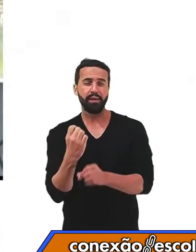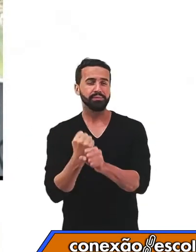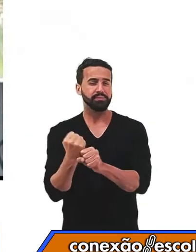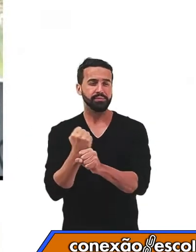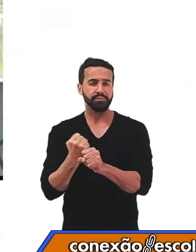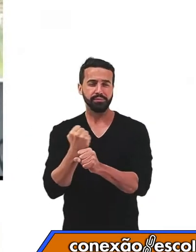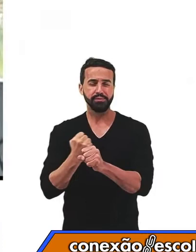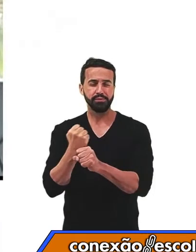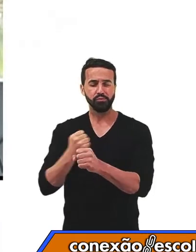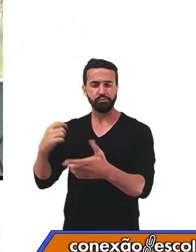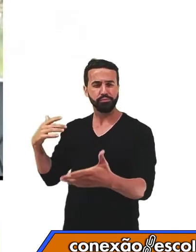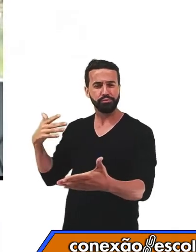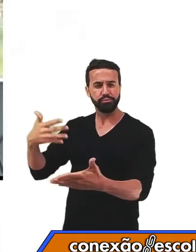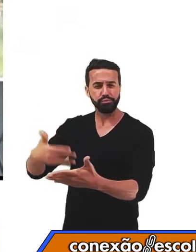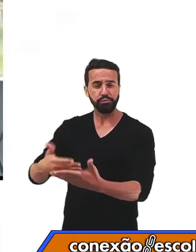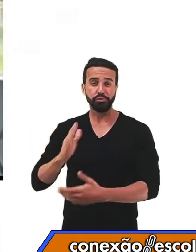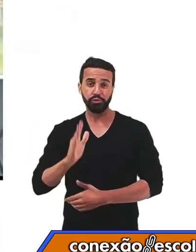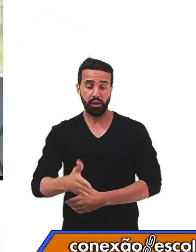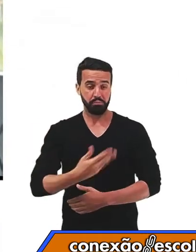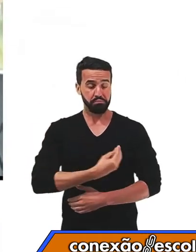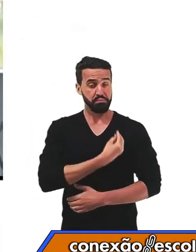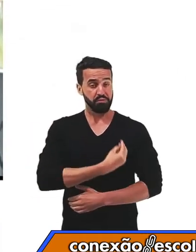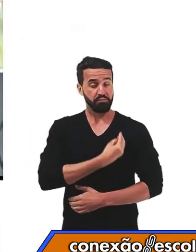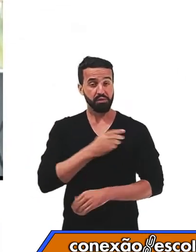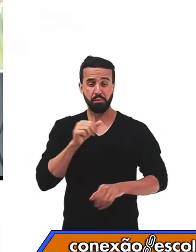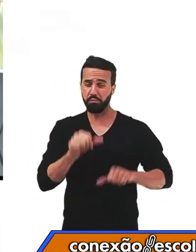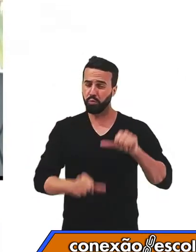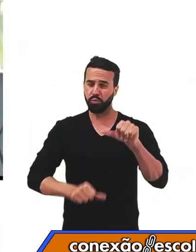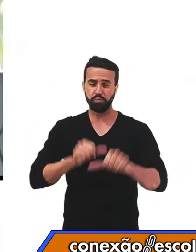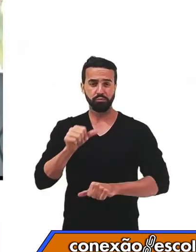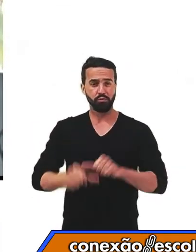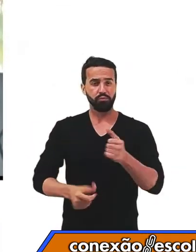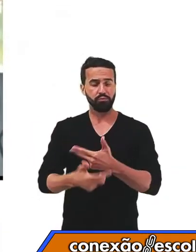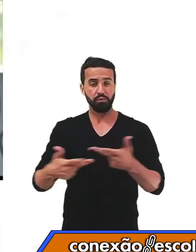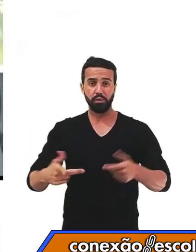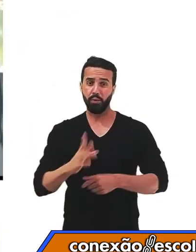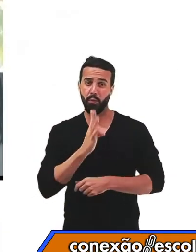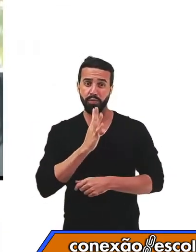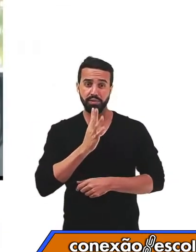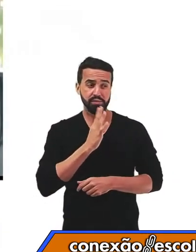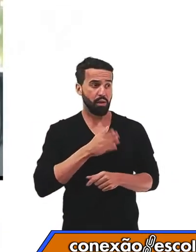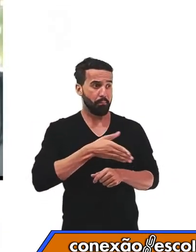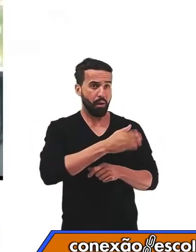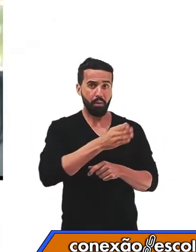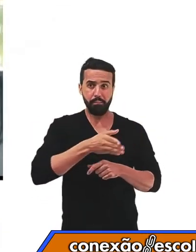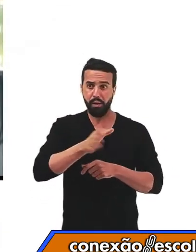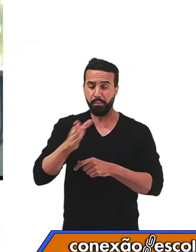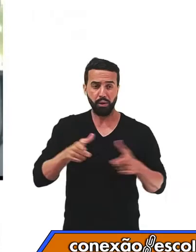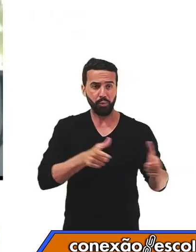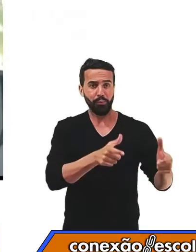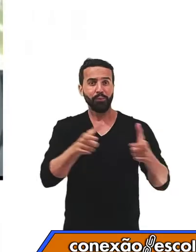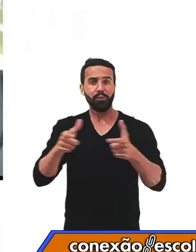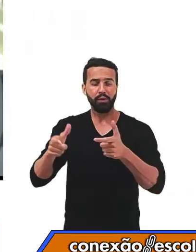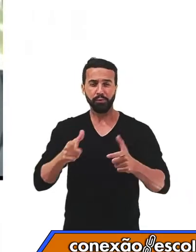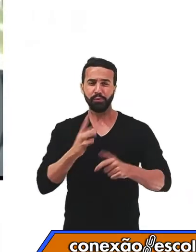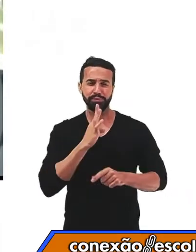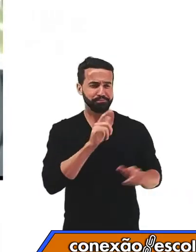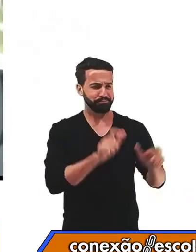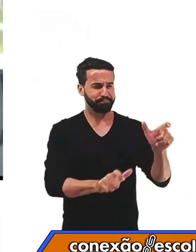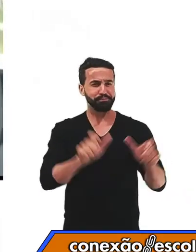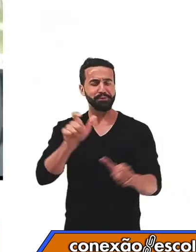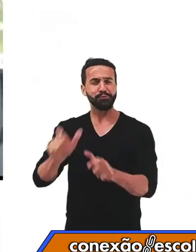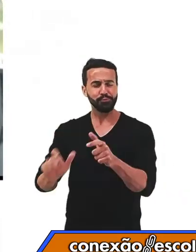mim, mudou muita coisa. Eu conheci lugares, pessoas, e isso pra